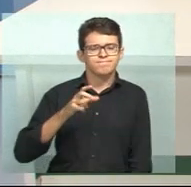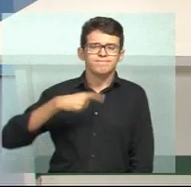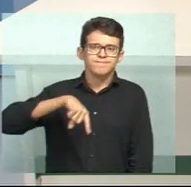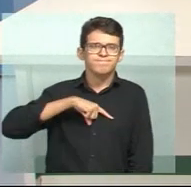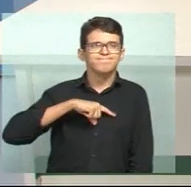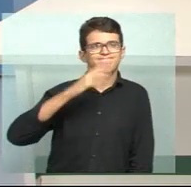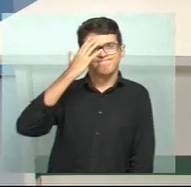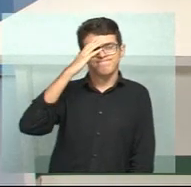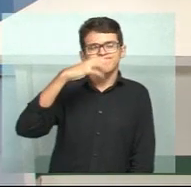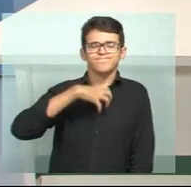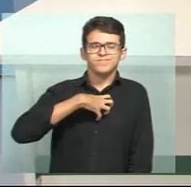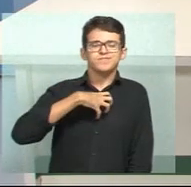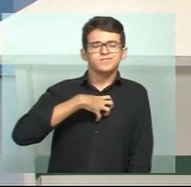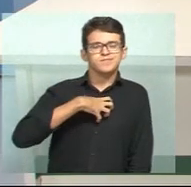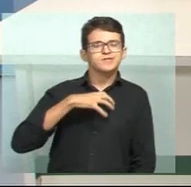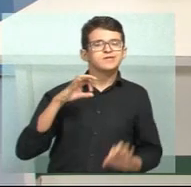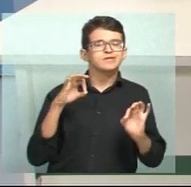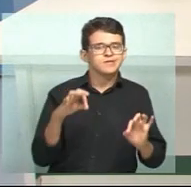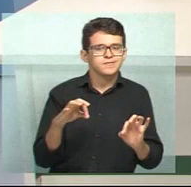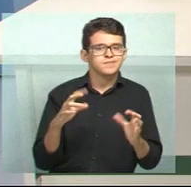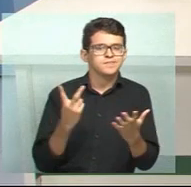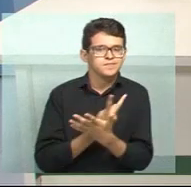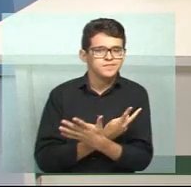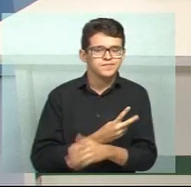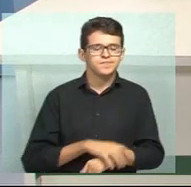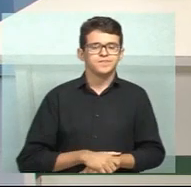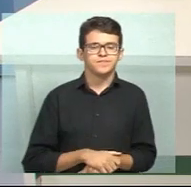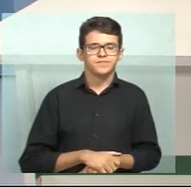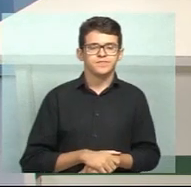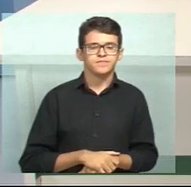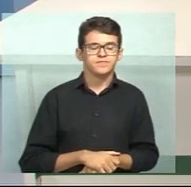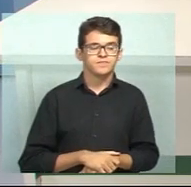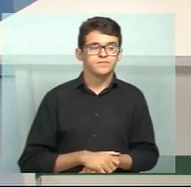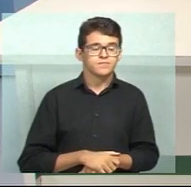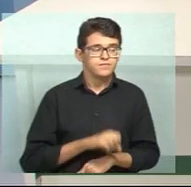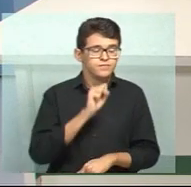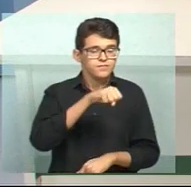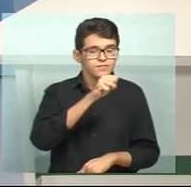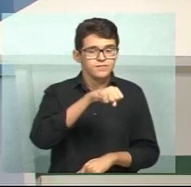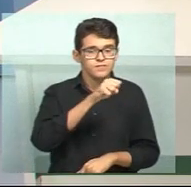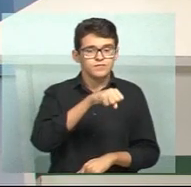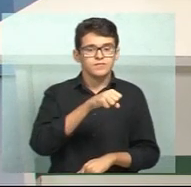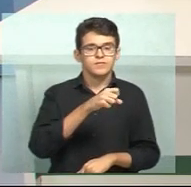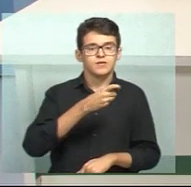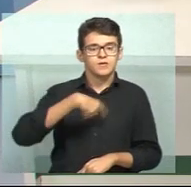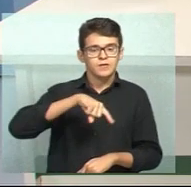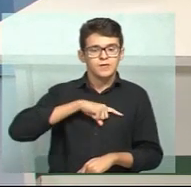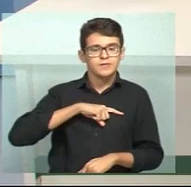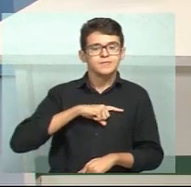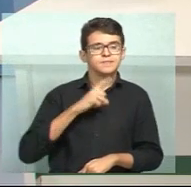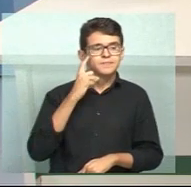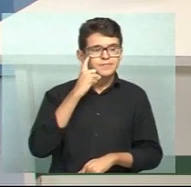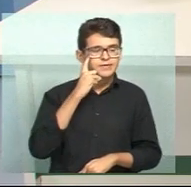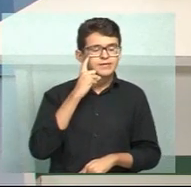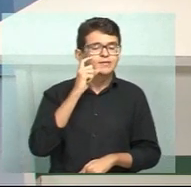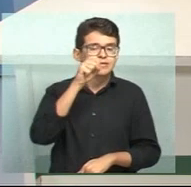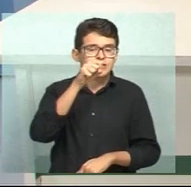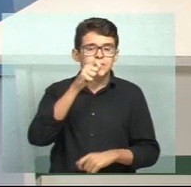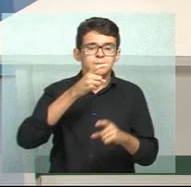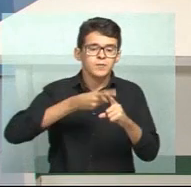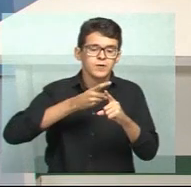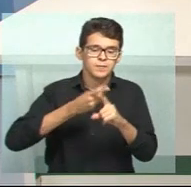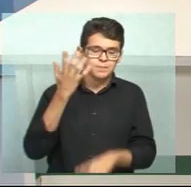Você foi perfeito, né? A gente esperava porque a gente tinha um histórico de